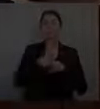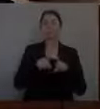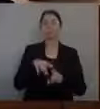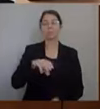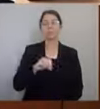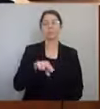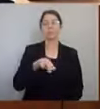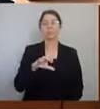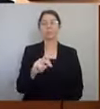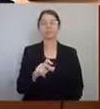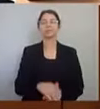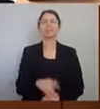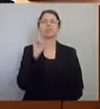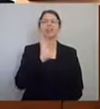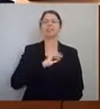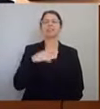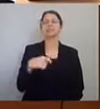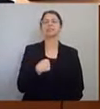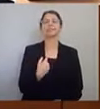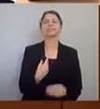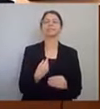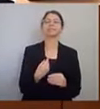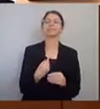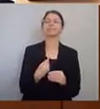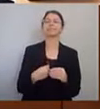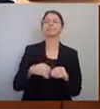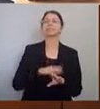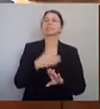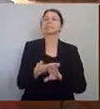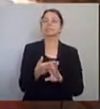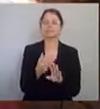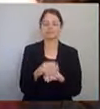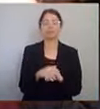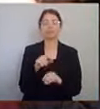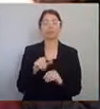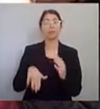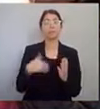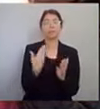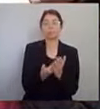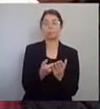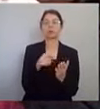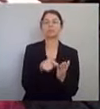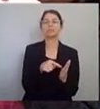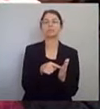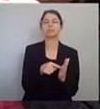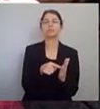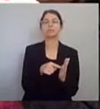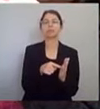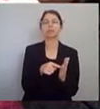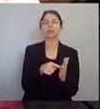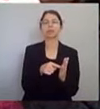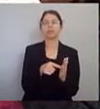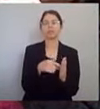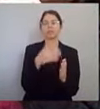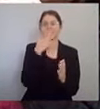Sr. Presidente, só para reforçar que a proposta, esta proposta, praticamente igual, portanto só o último